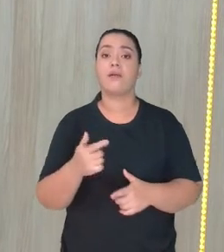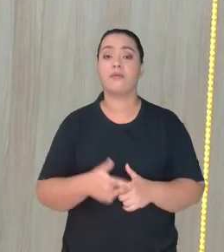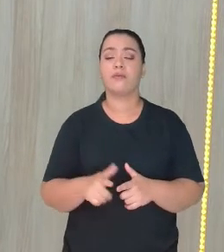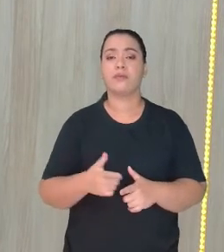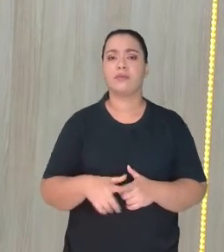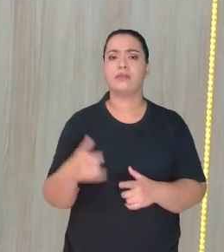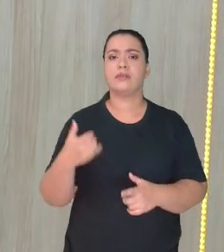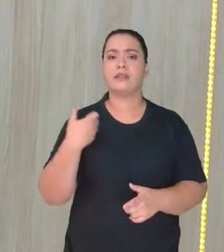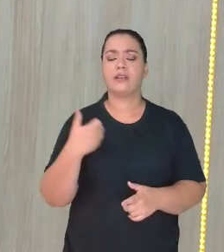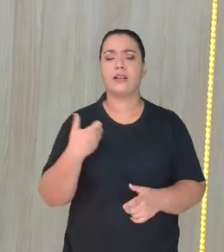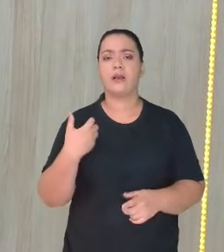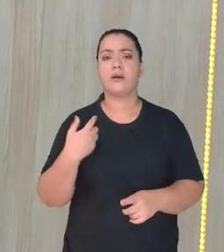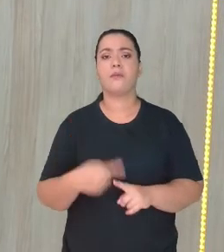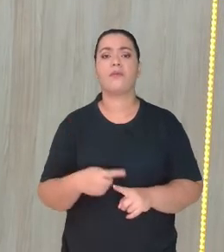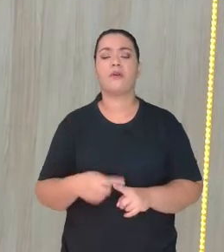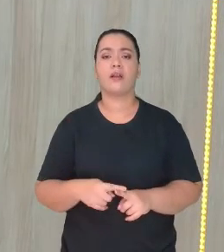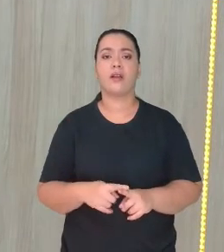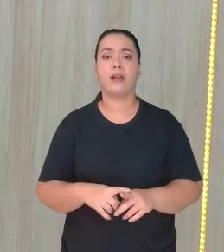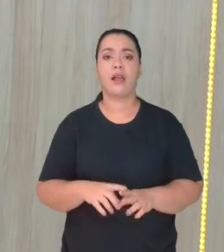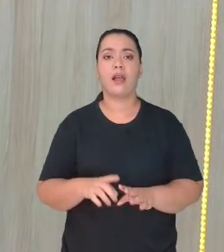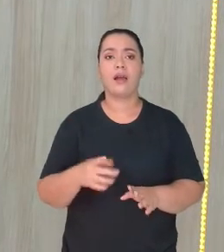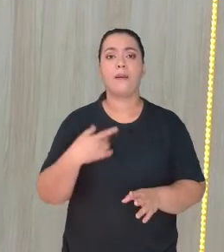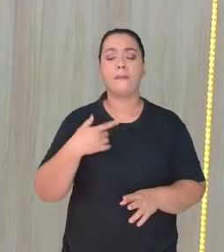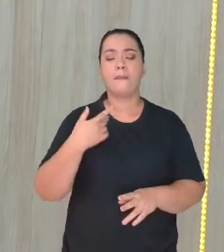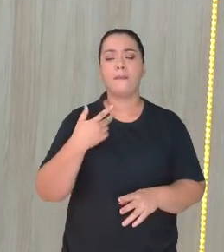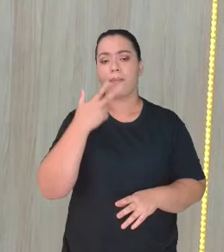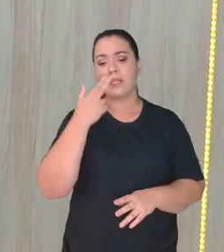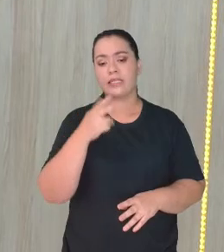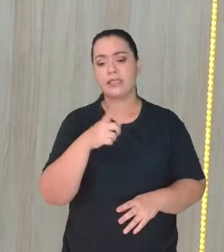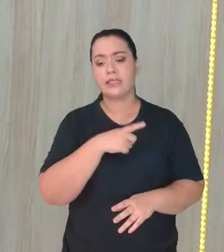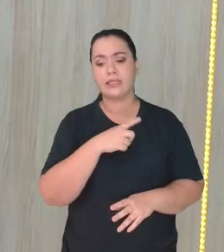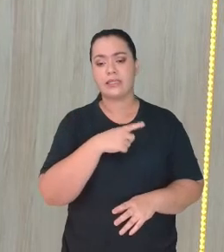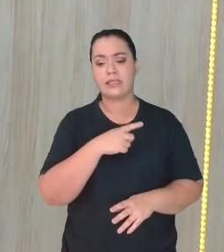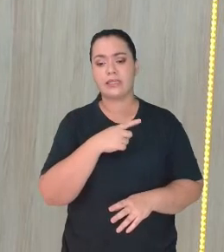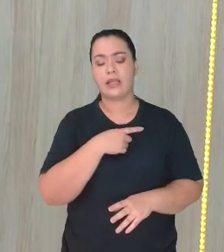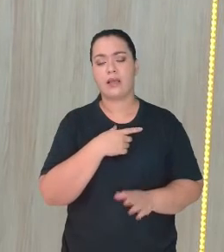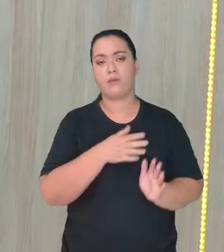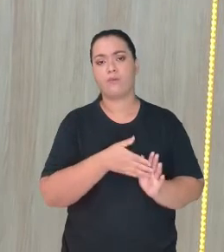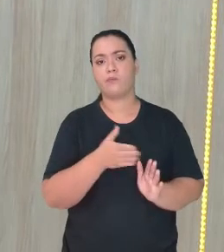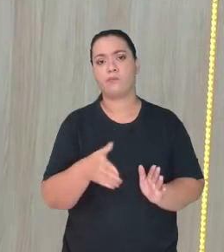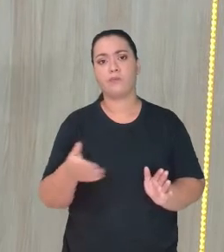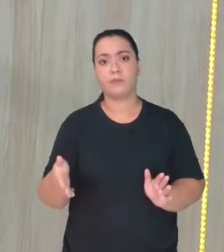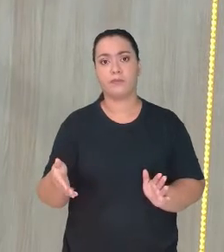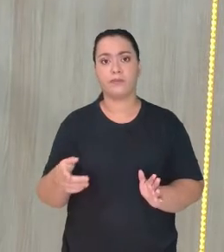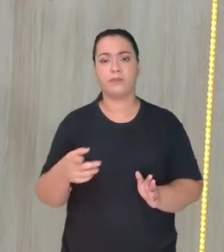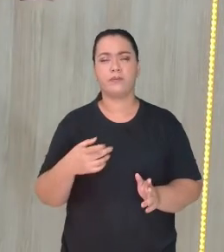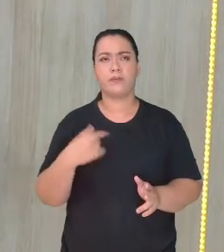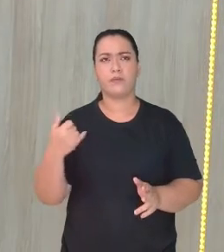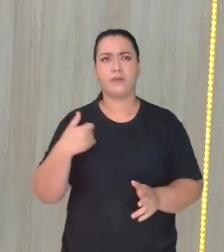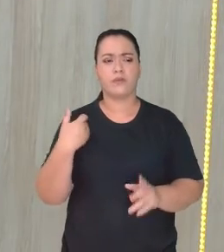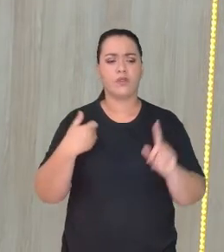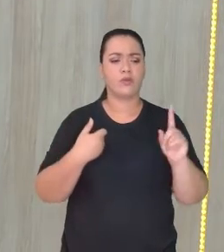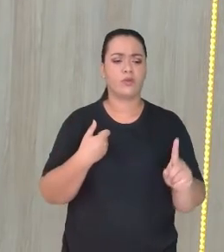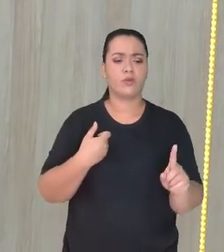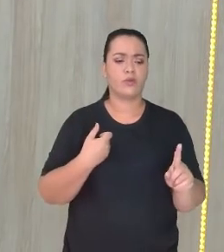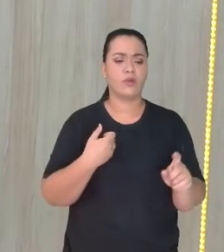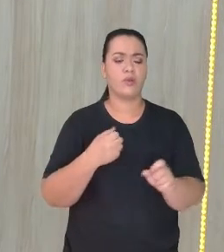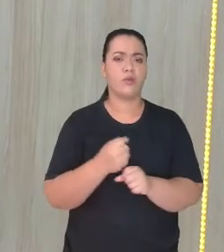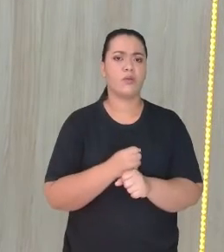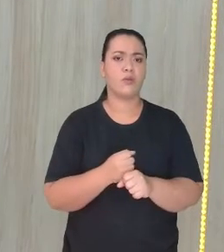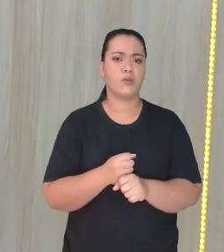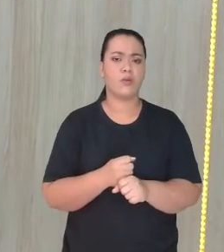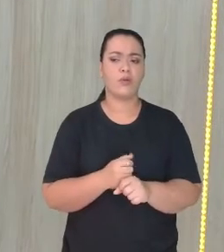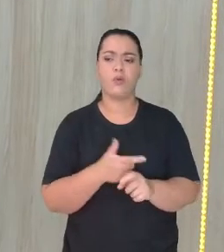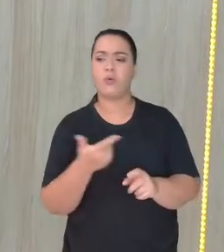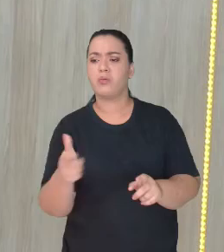as idades, né? Que eles passam os anos para uma pessoa, mas os anos não passam